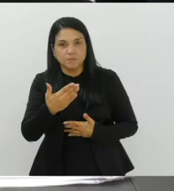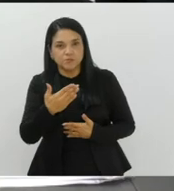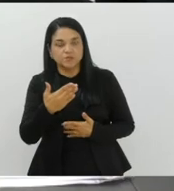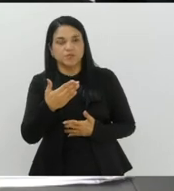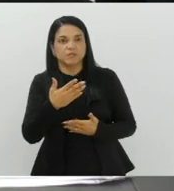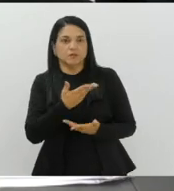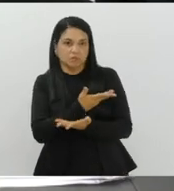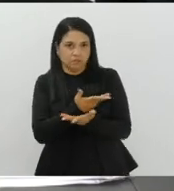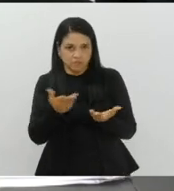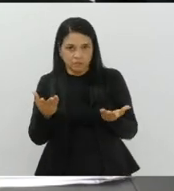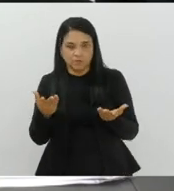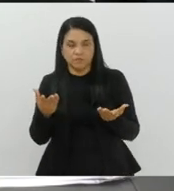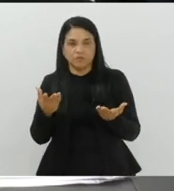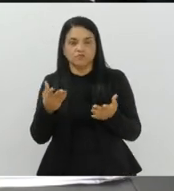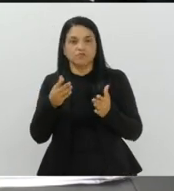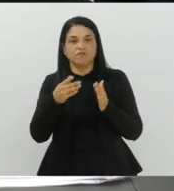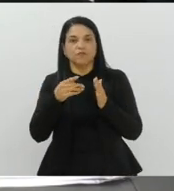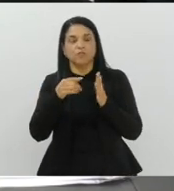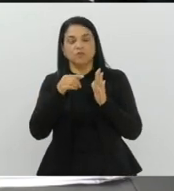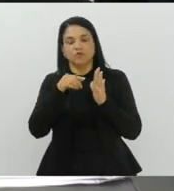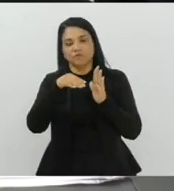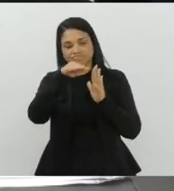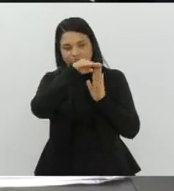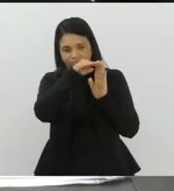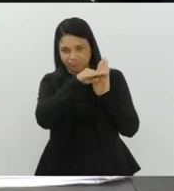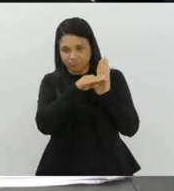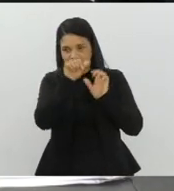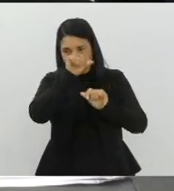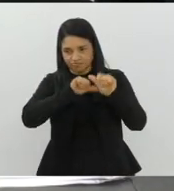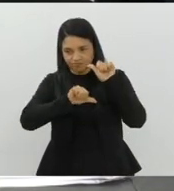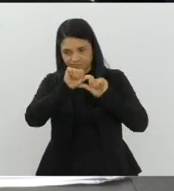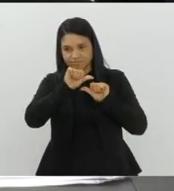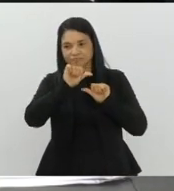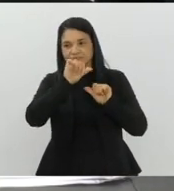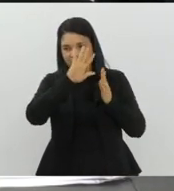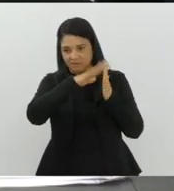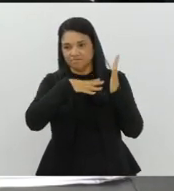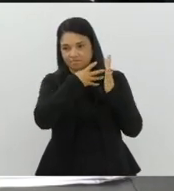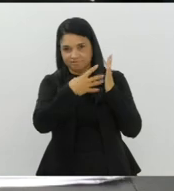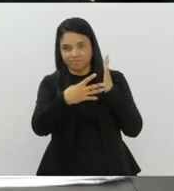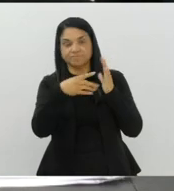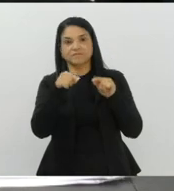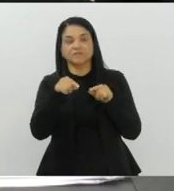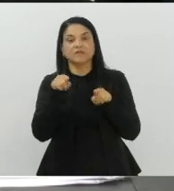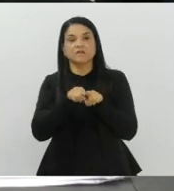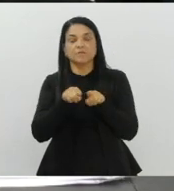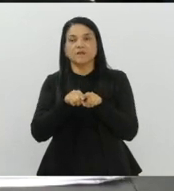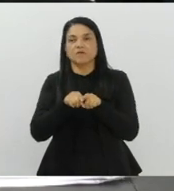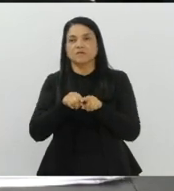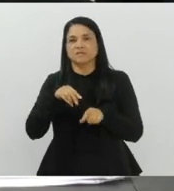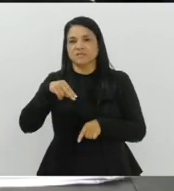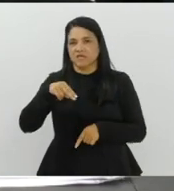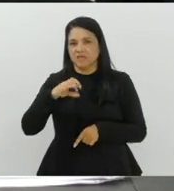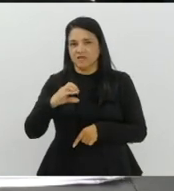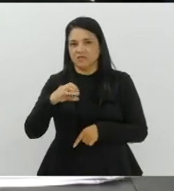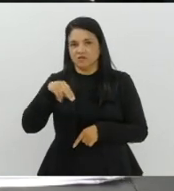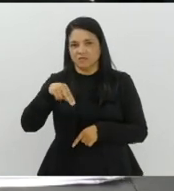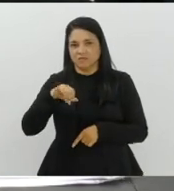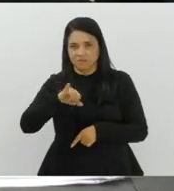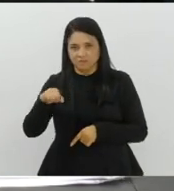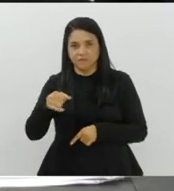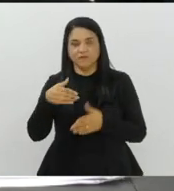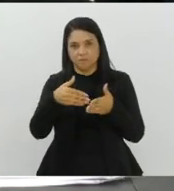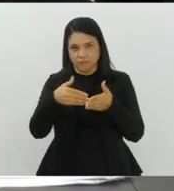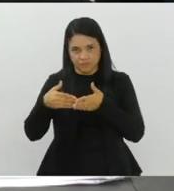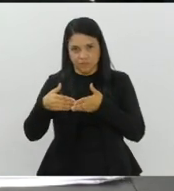pouquinho só o nosso cronograma, em respeito também à CNJ, que vai precisar também se ausentar. Eu gostaria então de passar a palavra, por